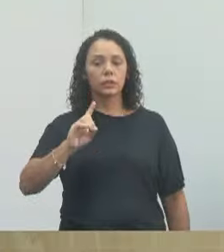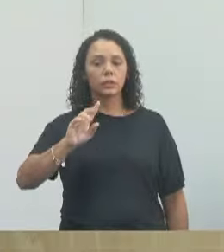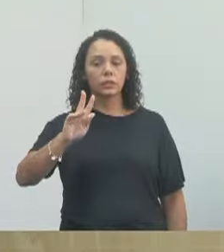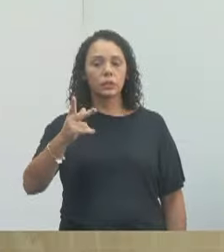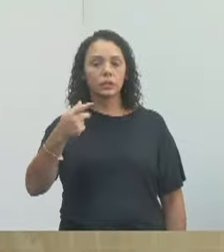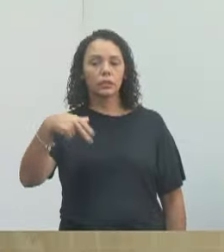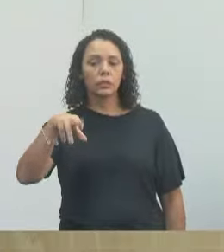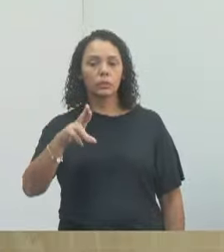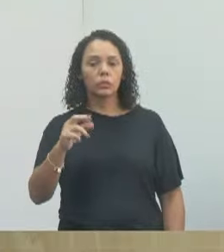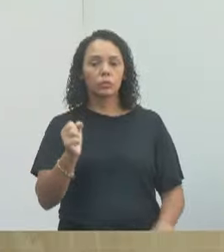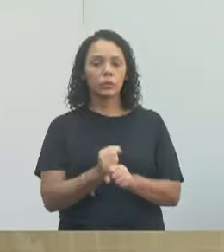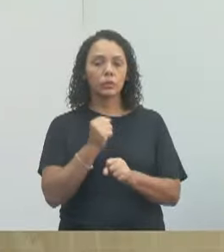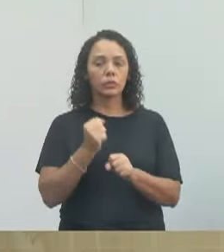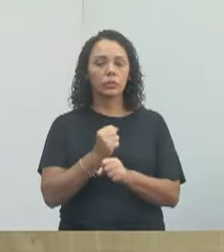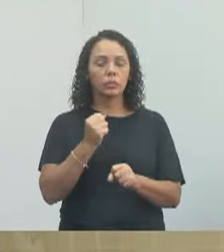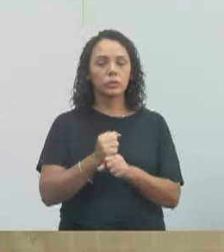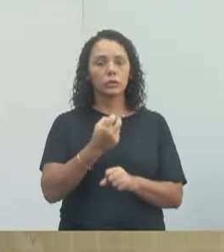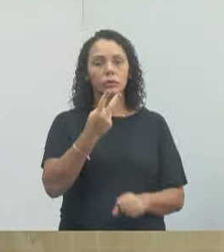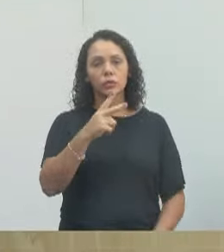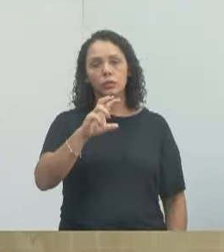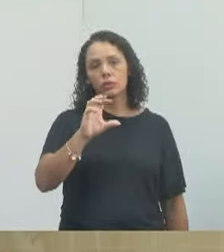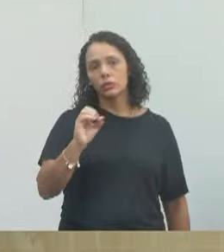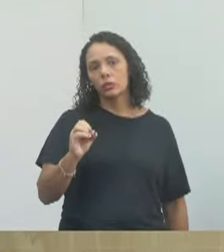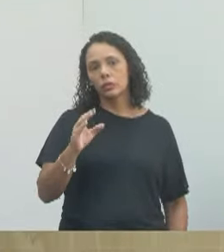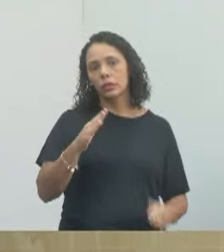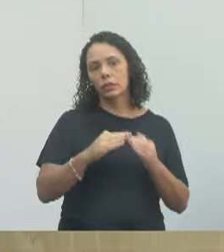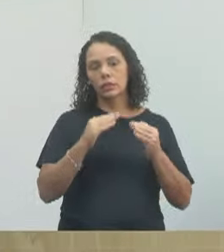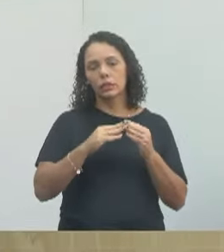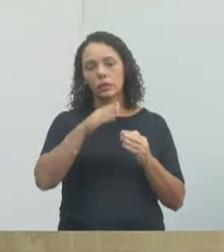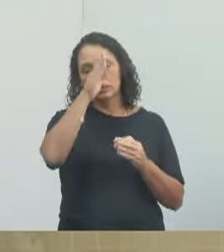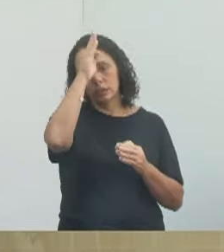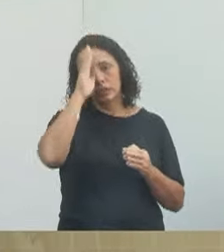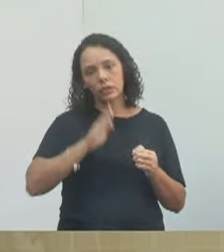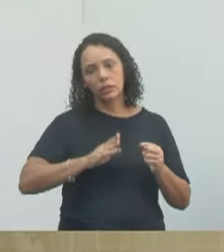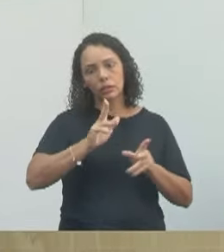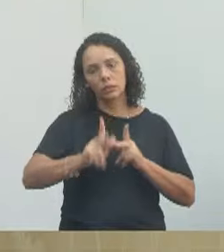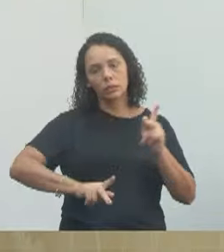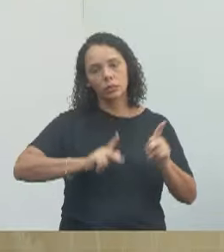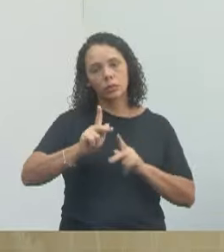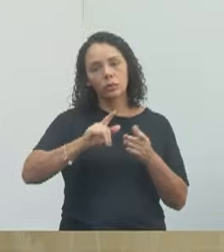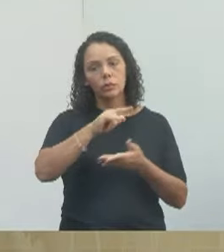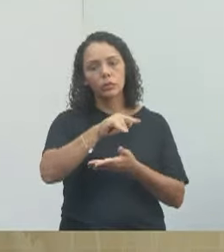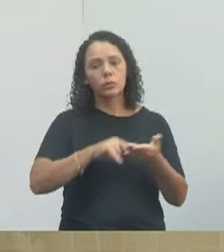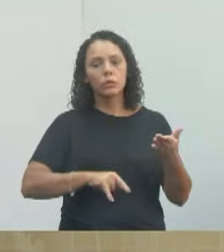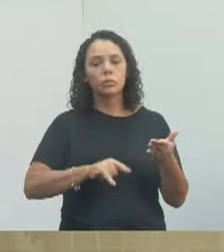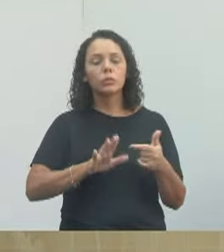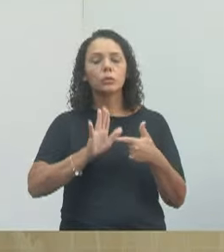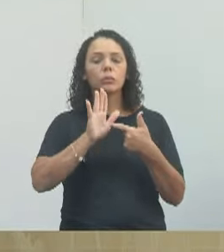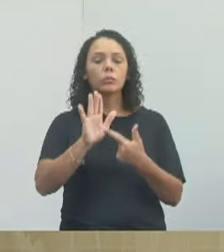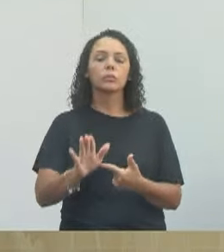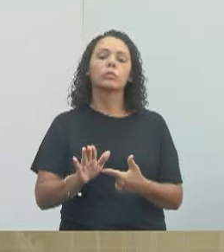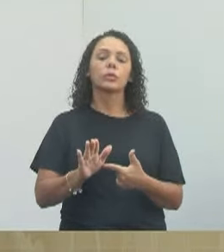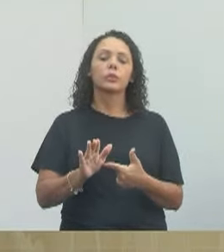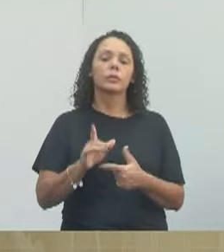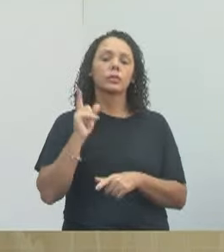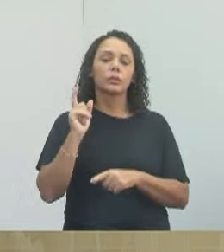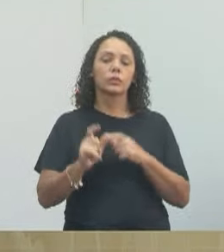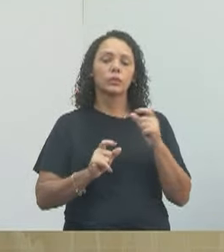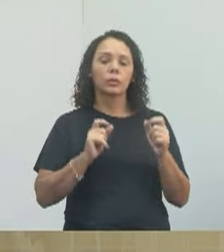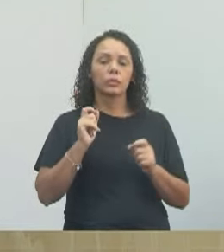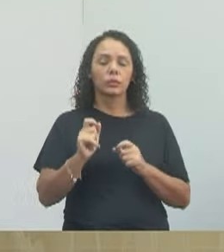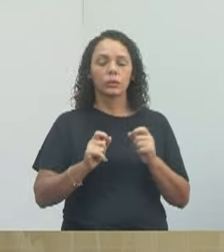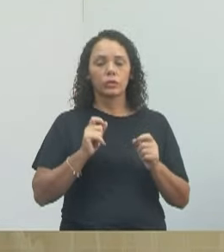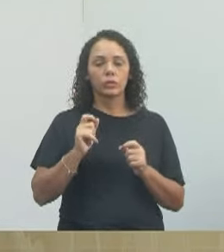construção de até 250 moradias populares na cidade o documento prevê o atendimento da demanda Habitacional de